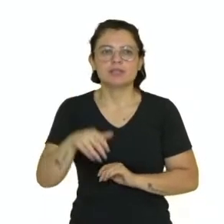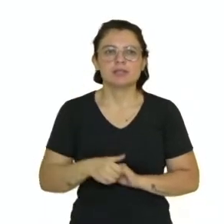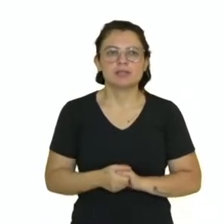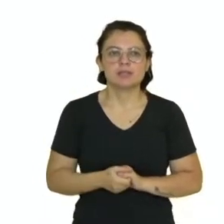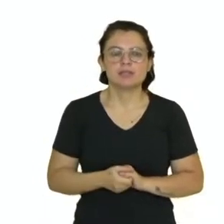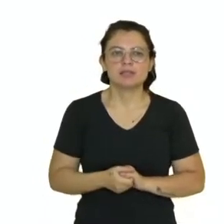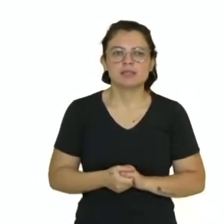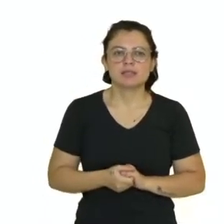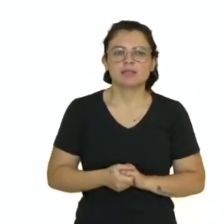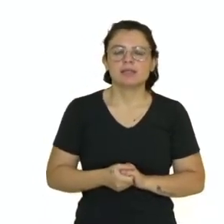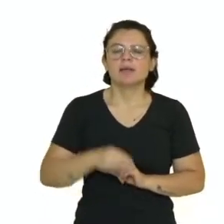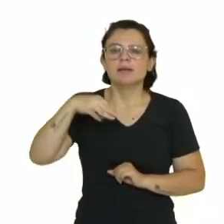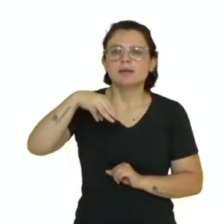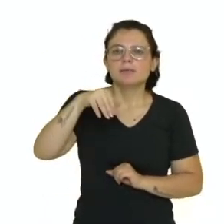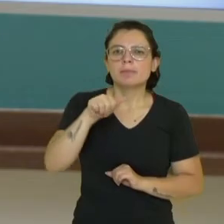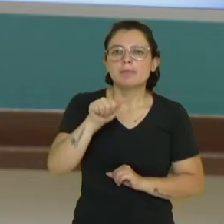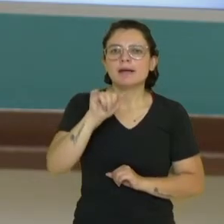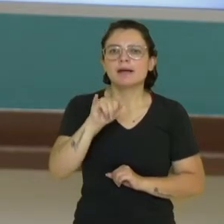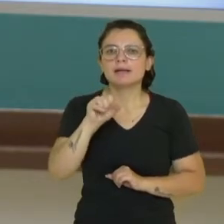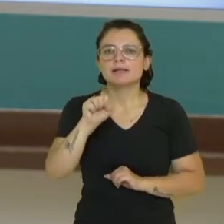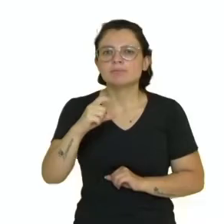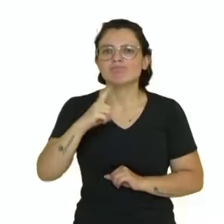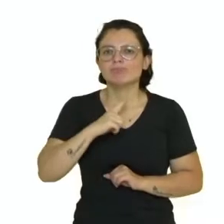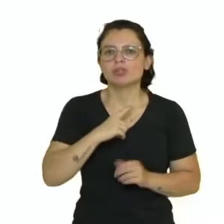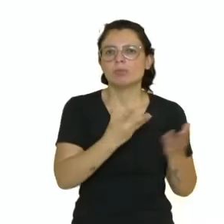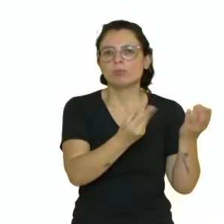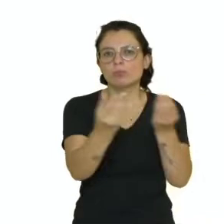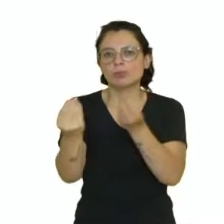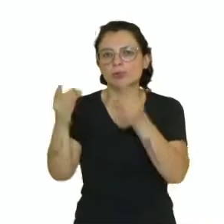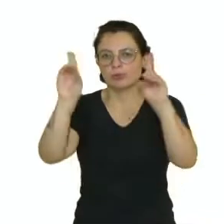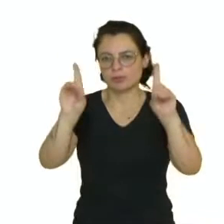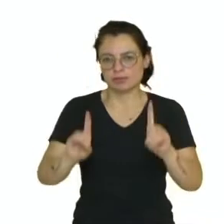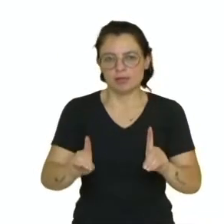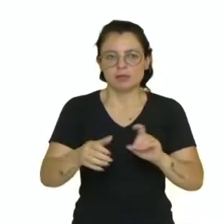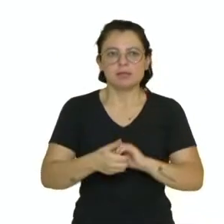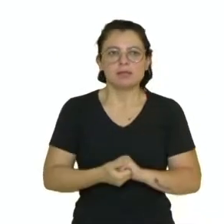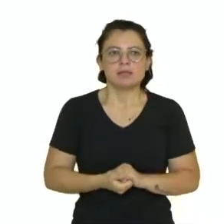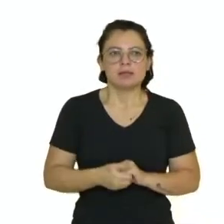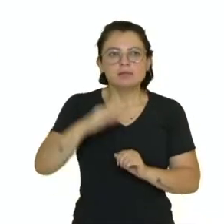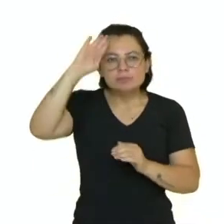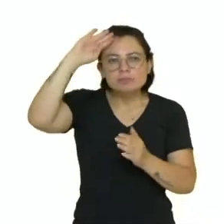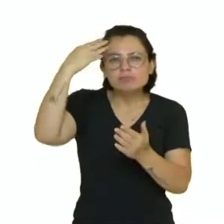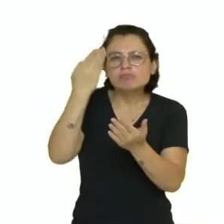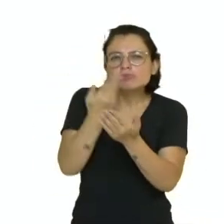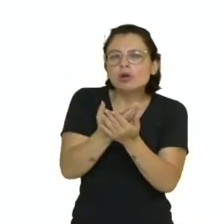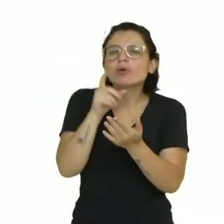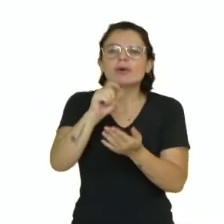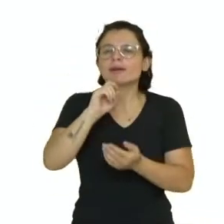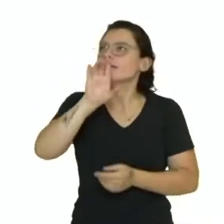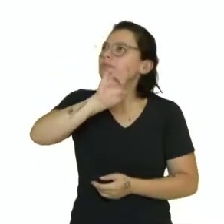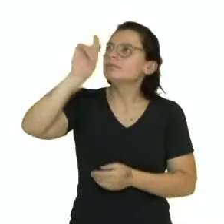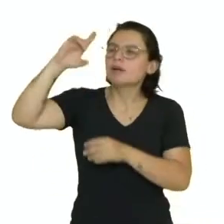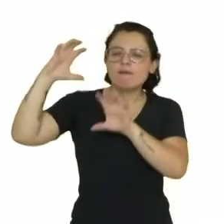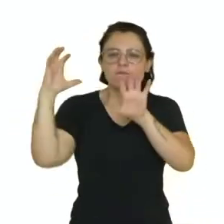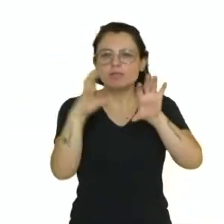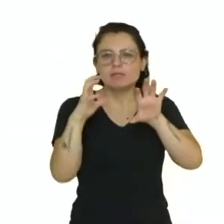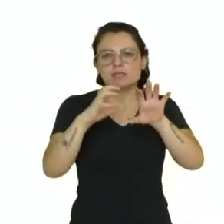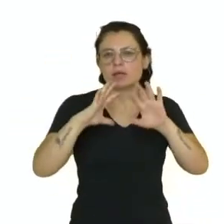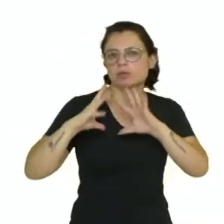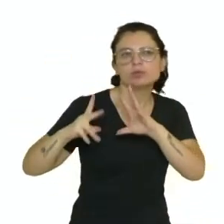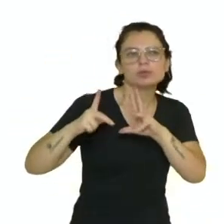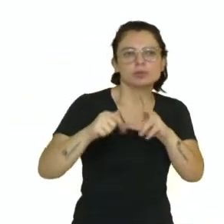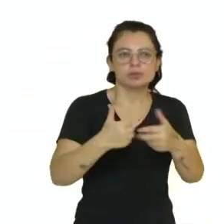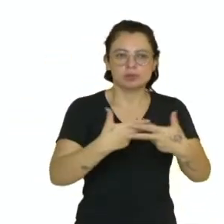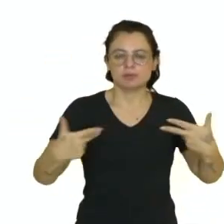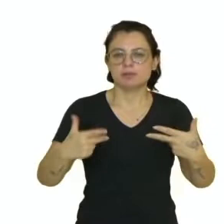maias eram politeístas, né? Acreditavam que tudo tinha influência dos deuses, a quem